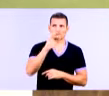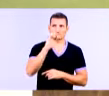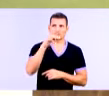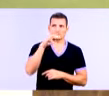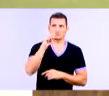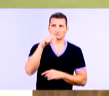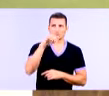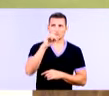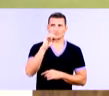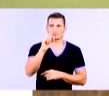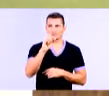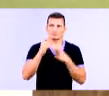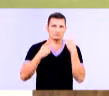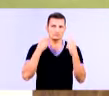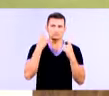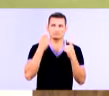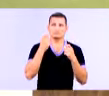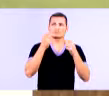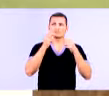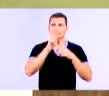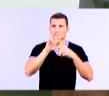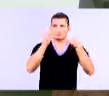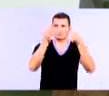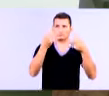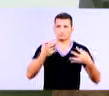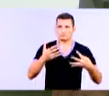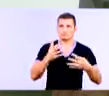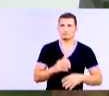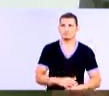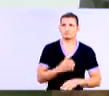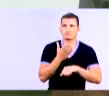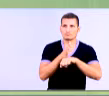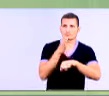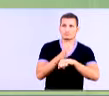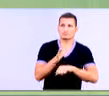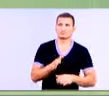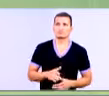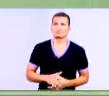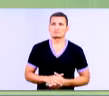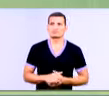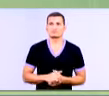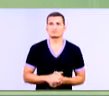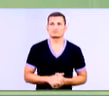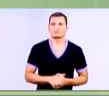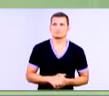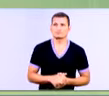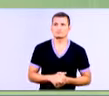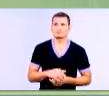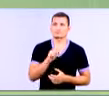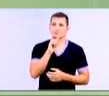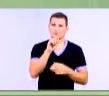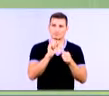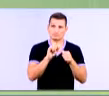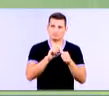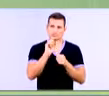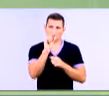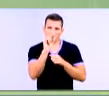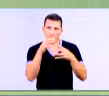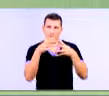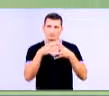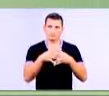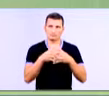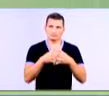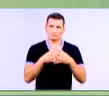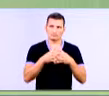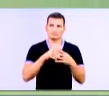solicitados. Tá? Não se preocupe que a gente vai explicar eles. Boa, professor. Aqui, gente, a gente vai fazer uma coisa um pouco mais complexa, tá? A gente